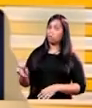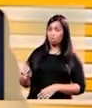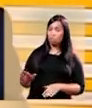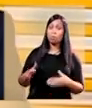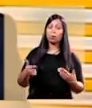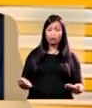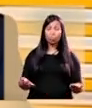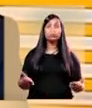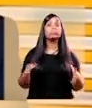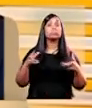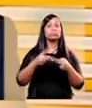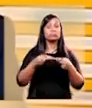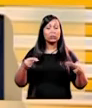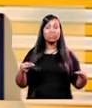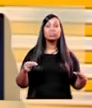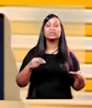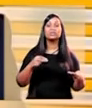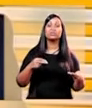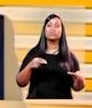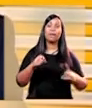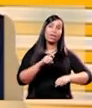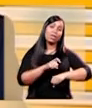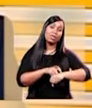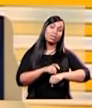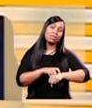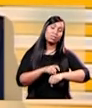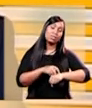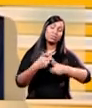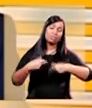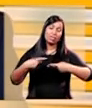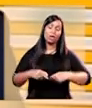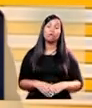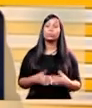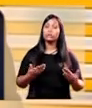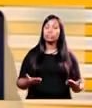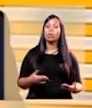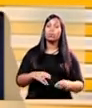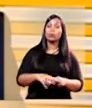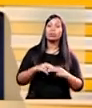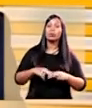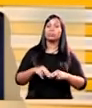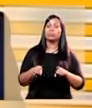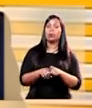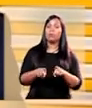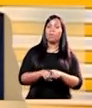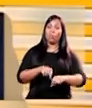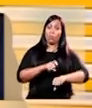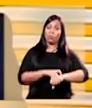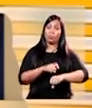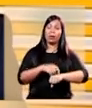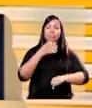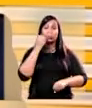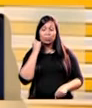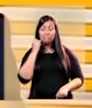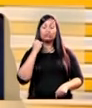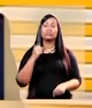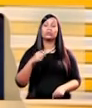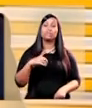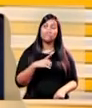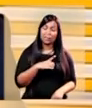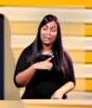né? Então, tudo isso há um temperamento, né? E em relação ao prazo também de adoção,